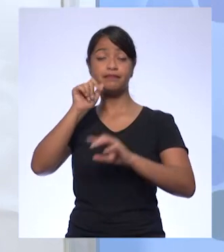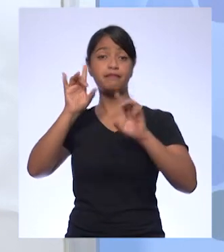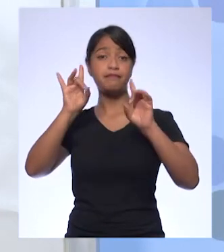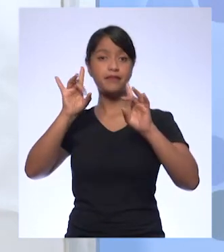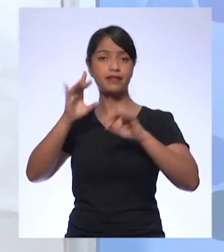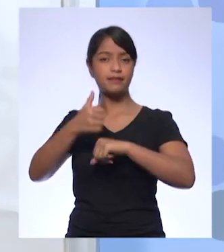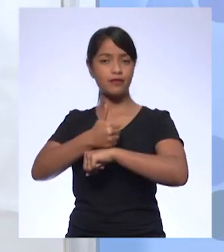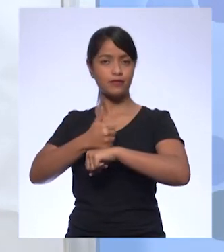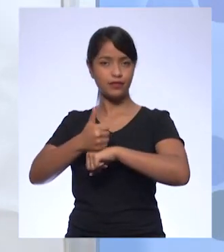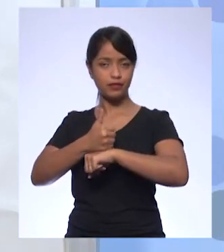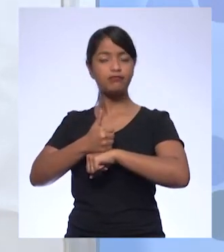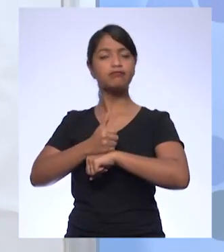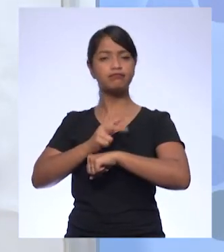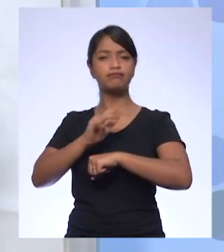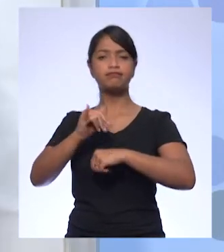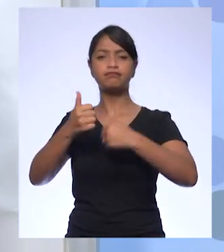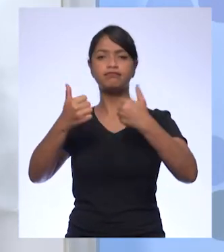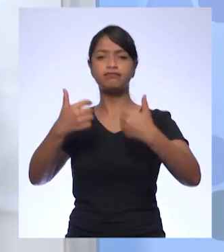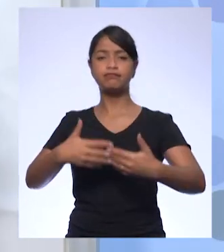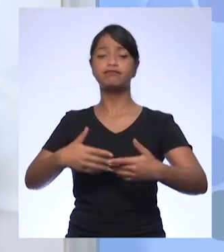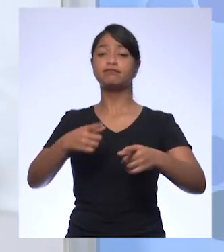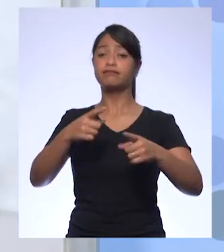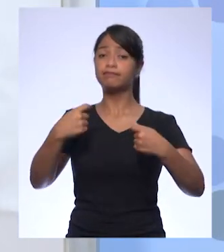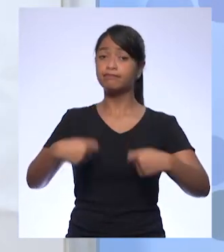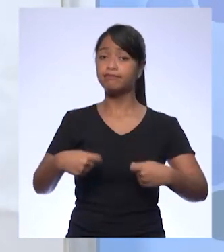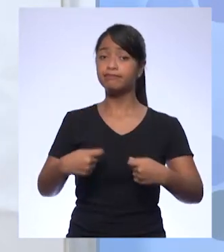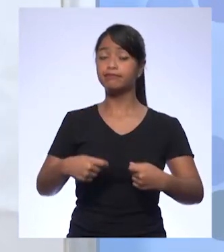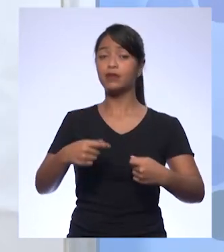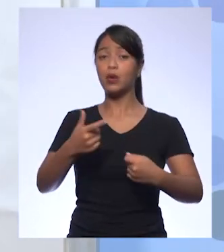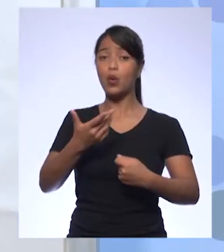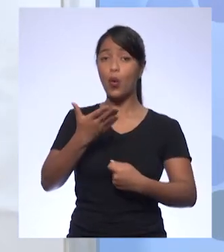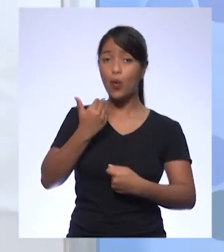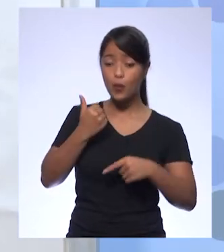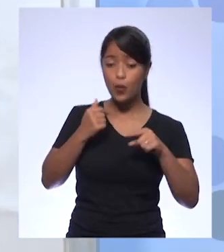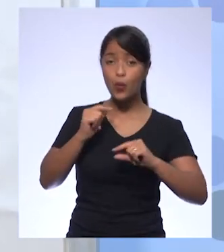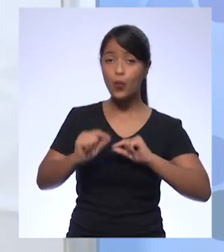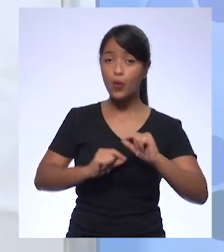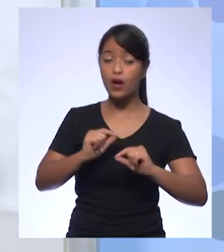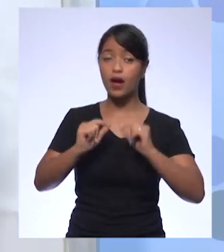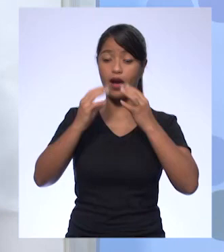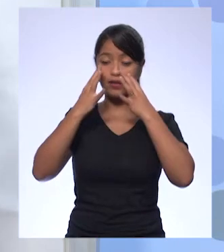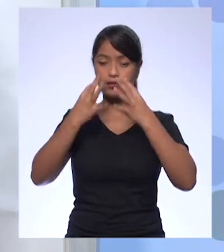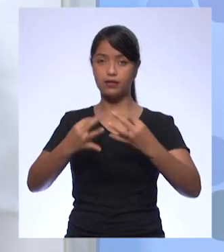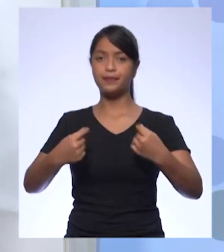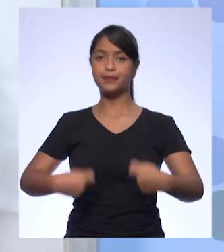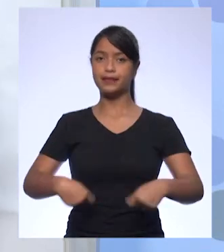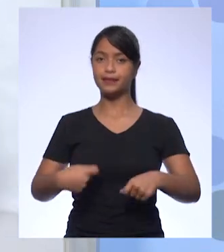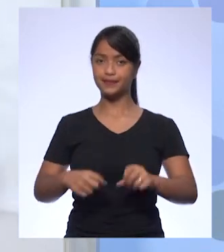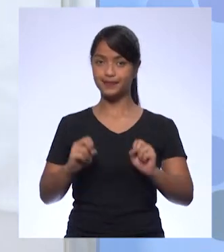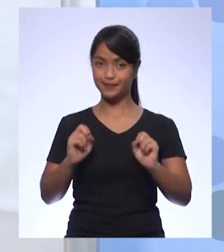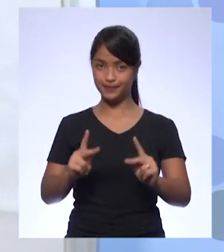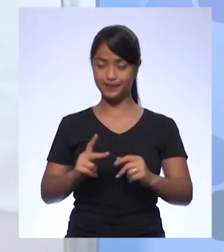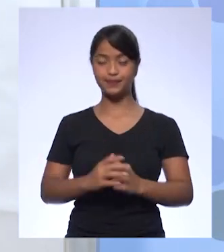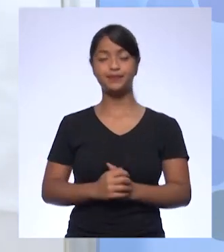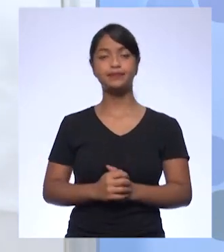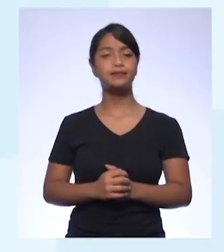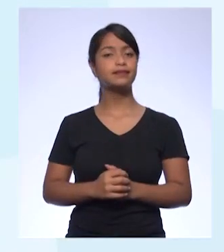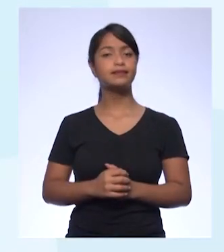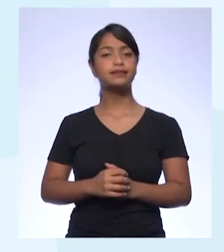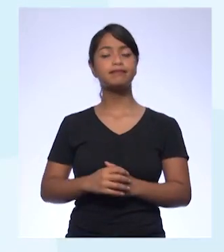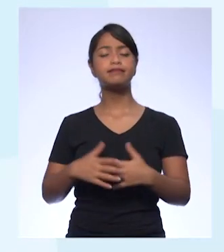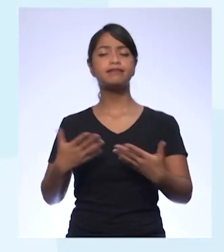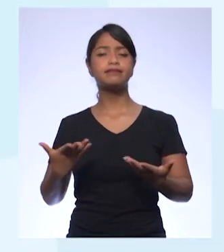ter atenção aí ao tipo de alimento, que a gente busca, tá bom? Qual é o objetivo da aula,